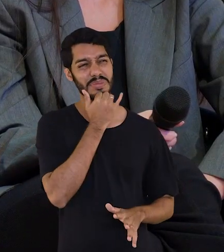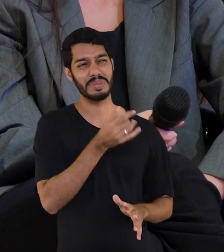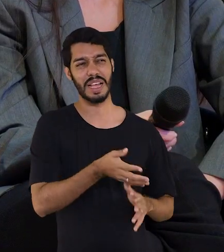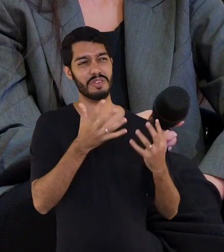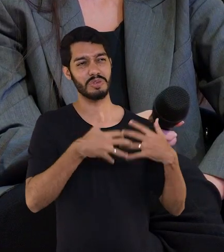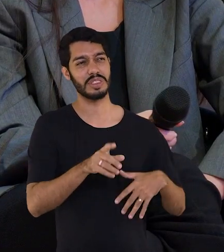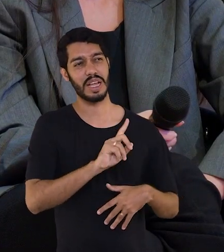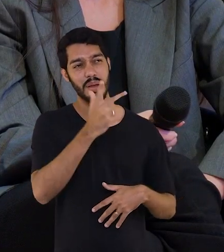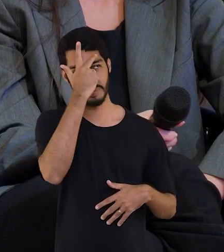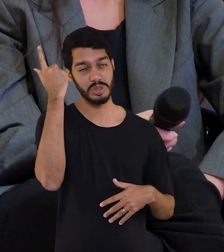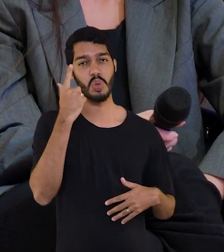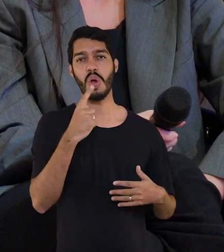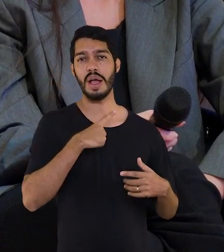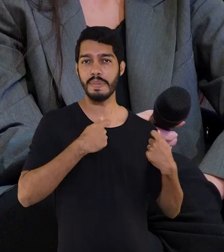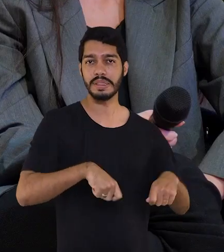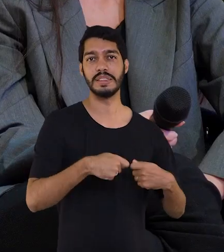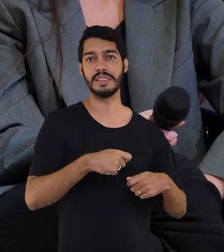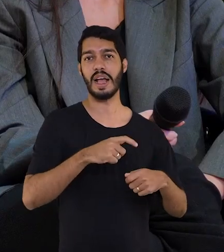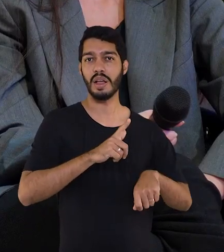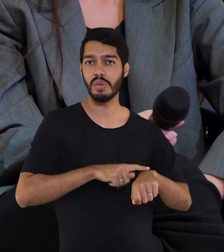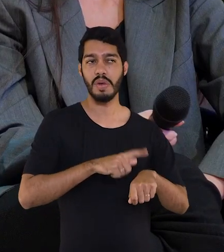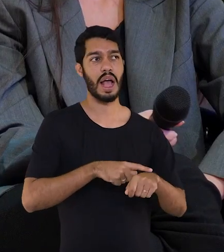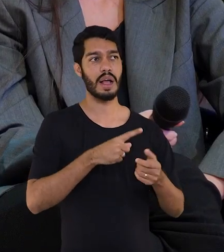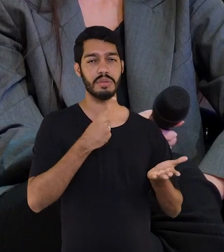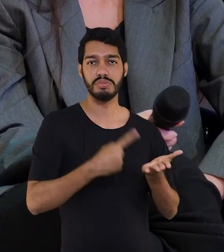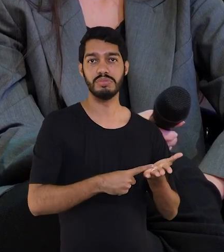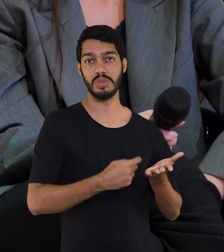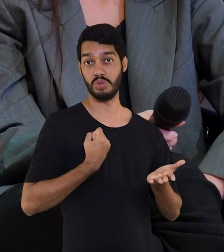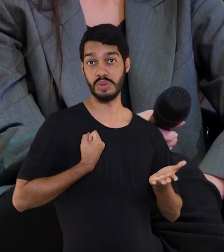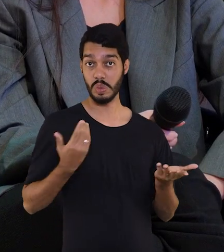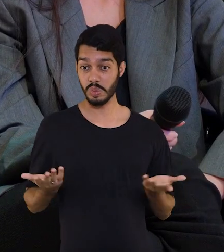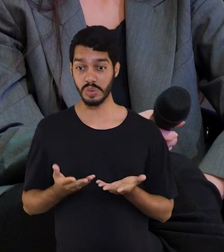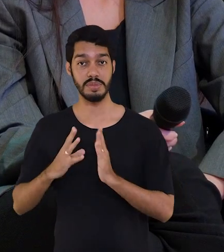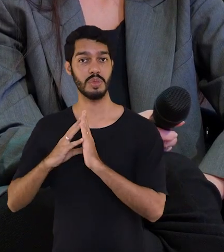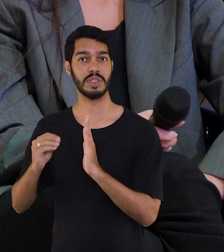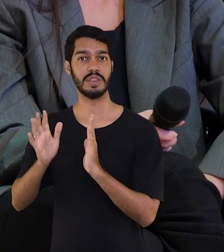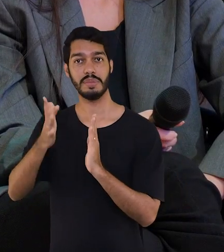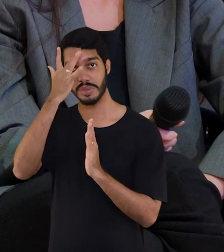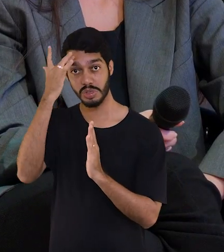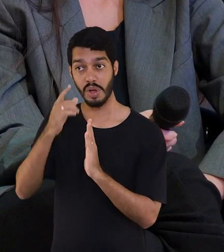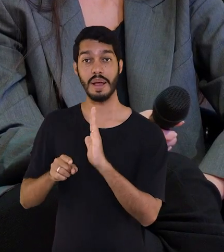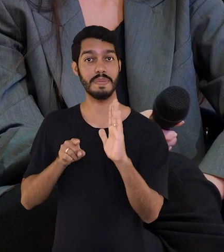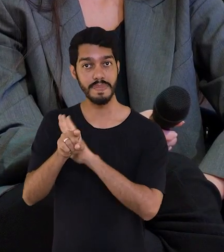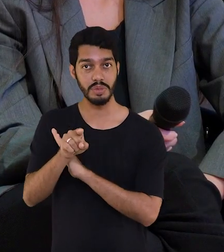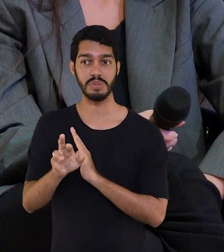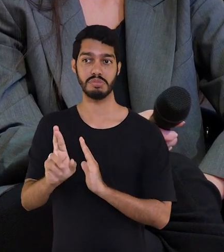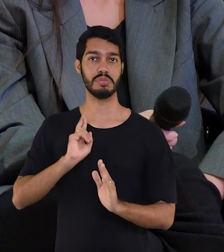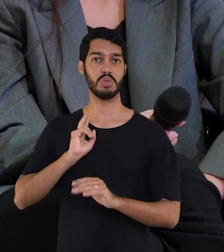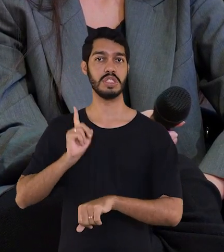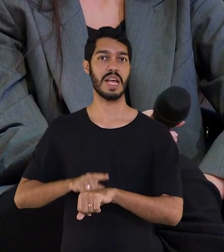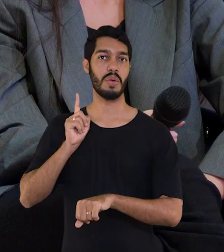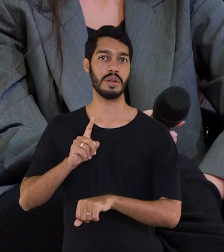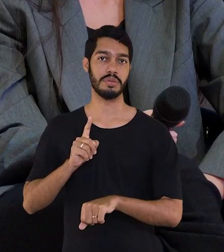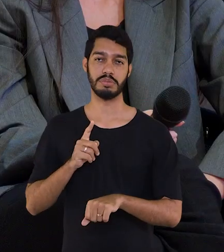desligou e falou: inteligência artificial não funciona, tem que ser uma pessoa, um call center, qual que é o número? Cara, agora já tem modelos que você pergunta e ele responde na